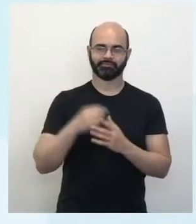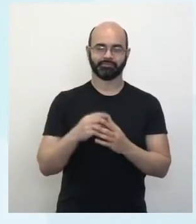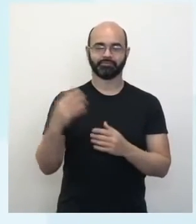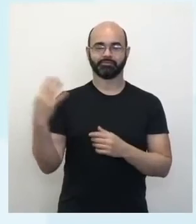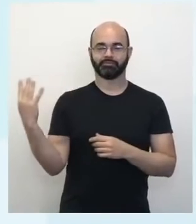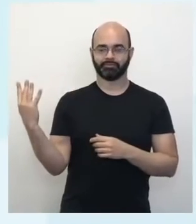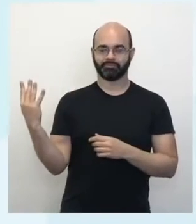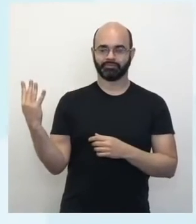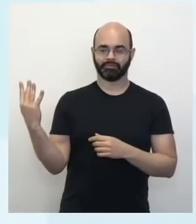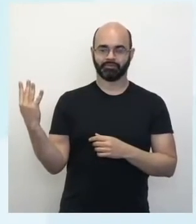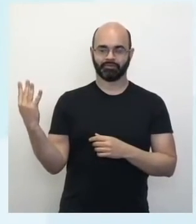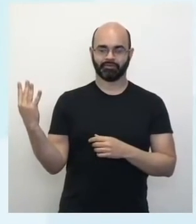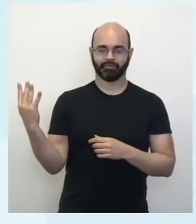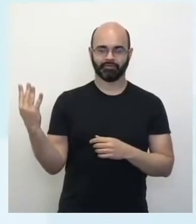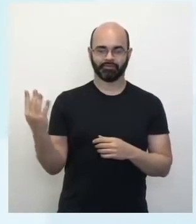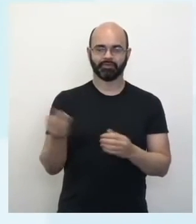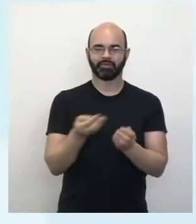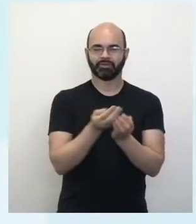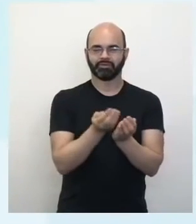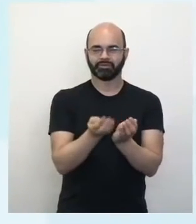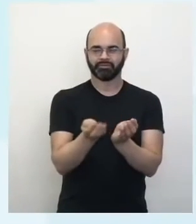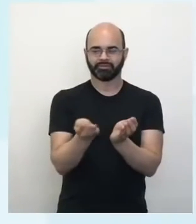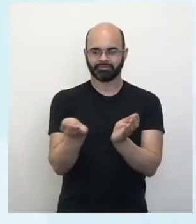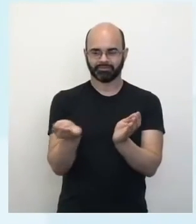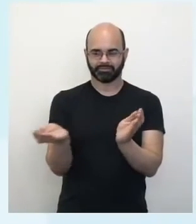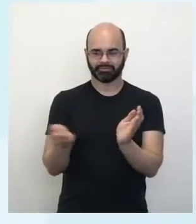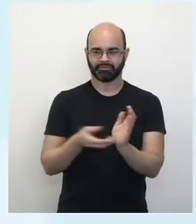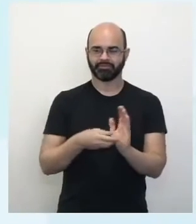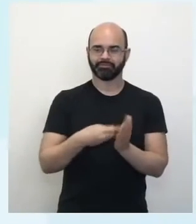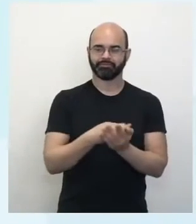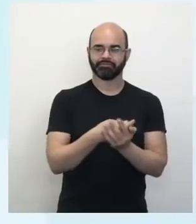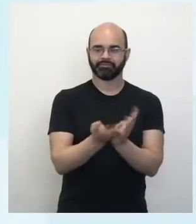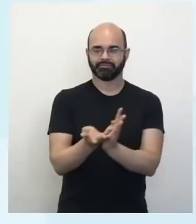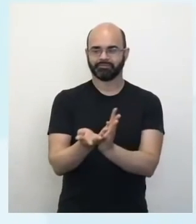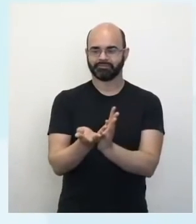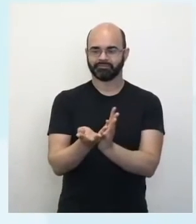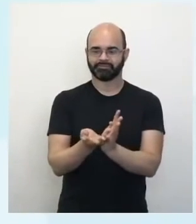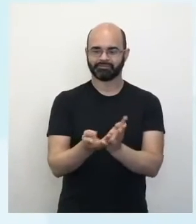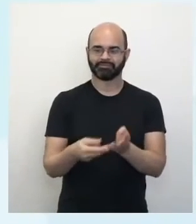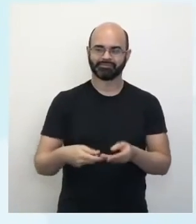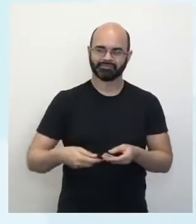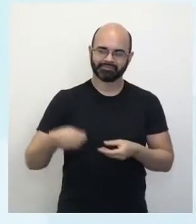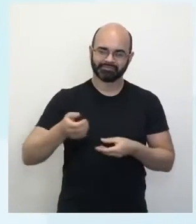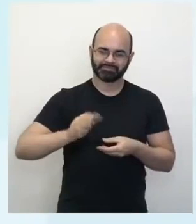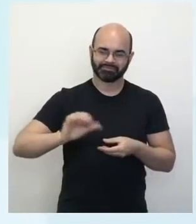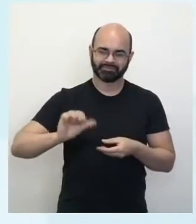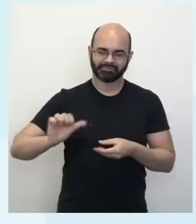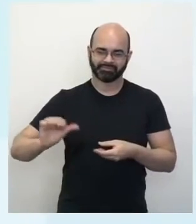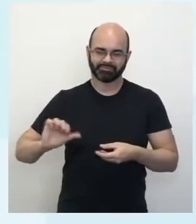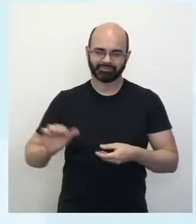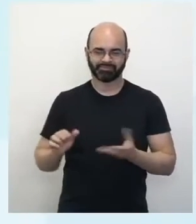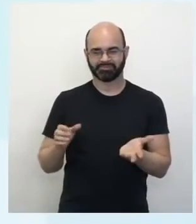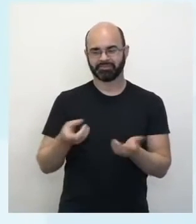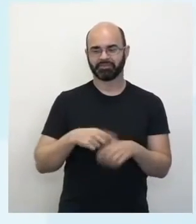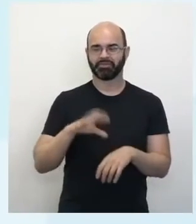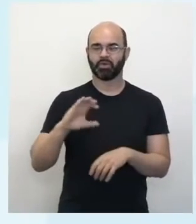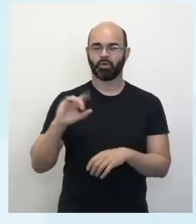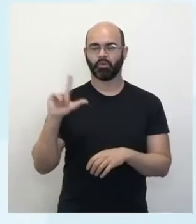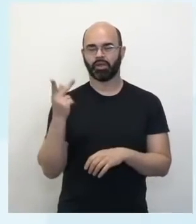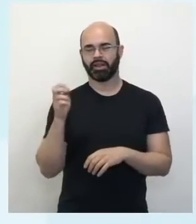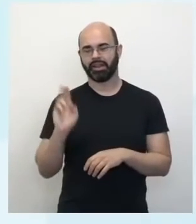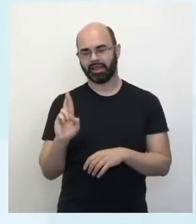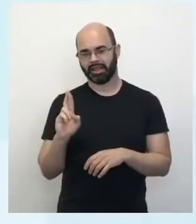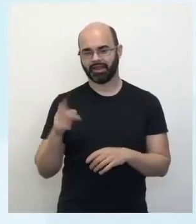O 4, né, que são copinhos medidores de volume, né? Dão colher, vários né? nomes para isso, né? Colher medidora. É uma também.